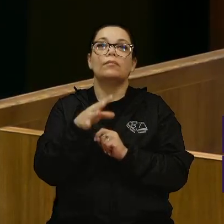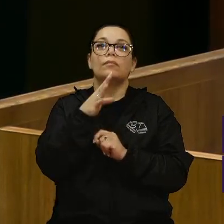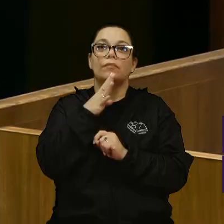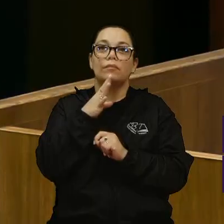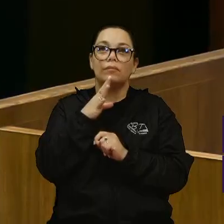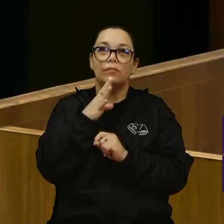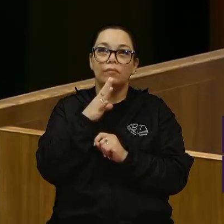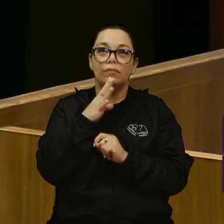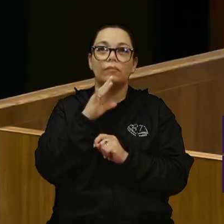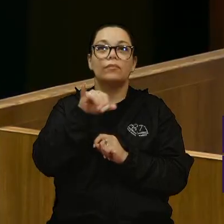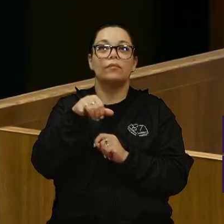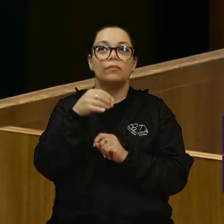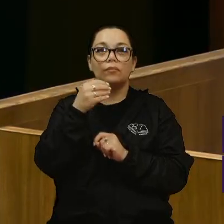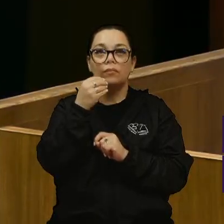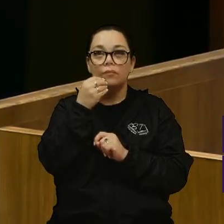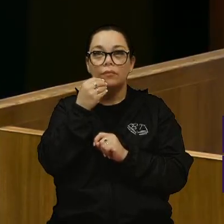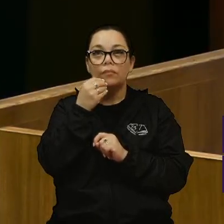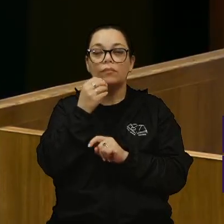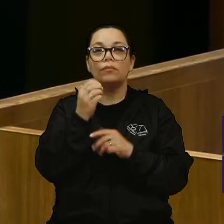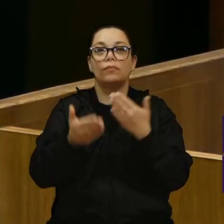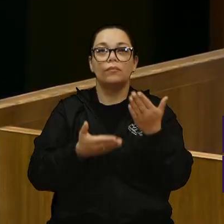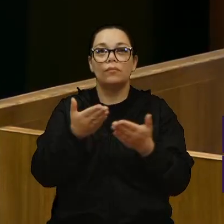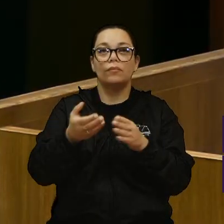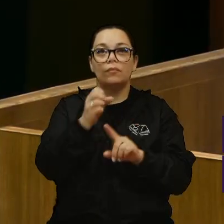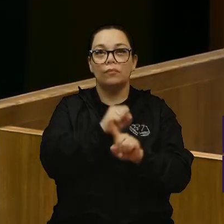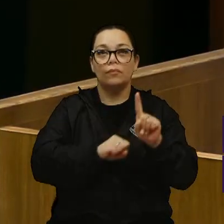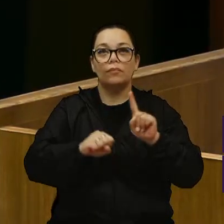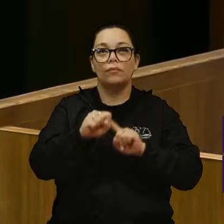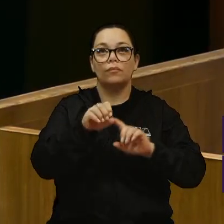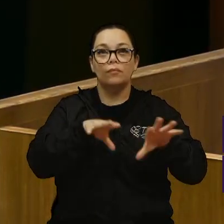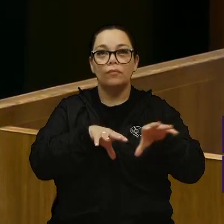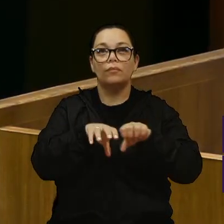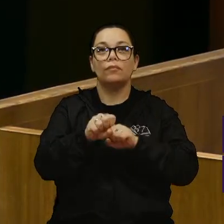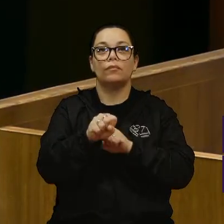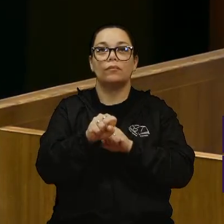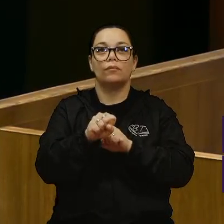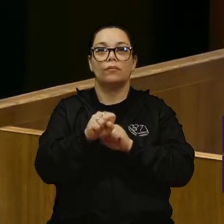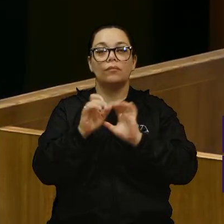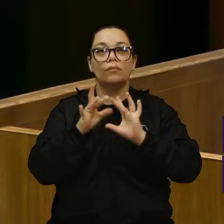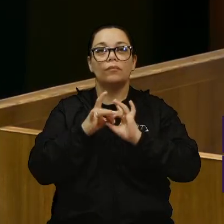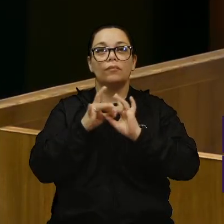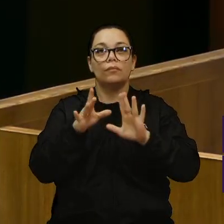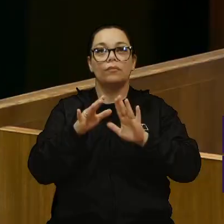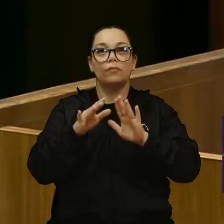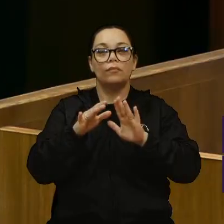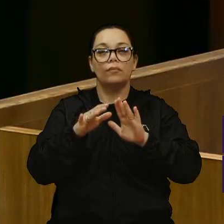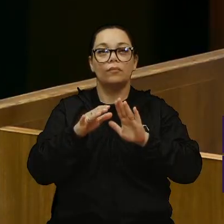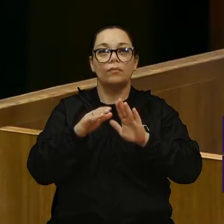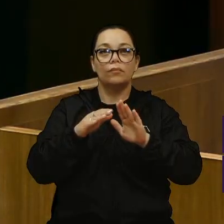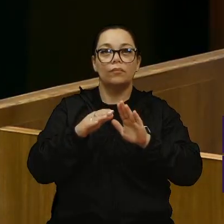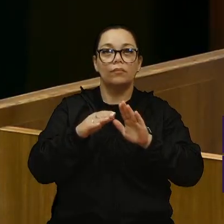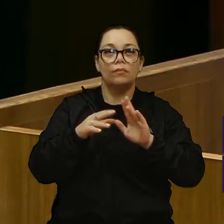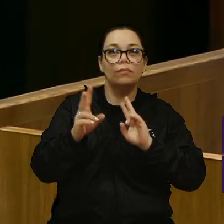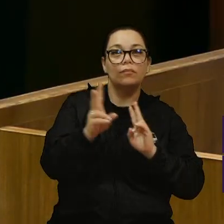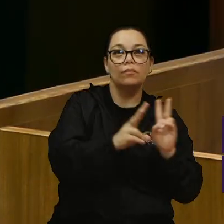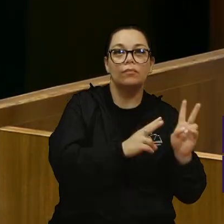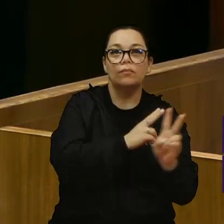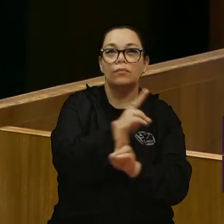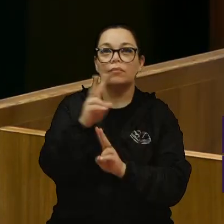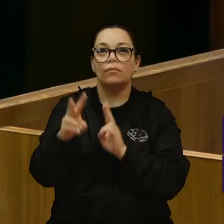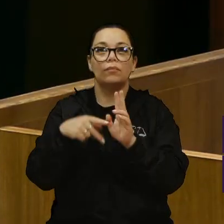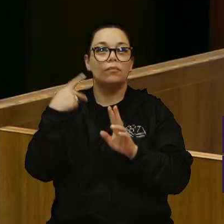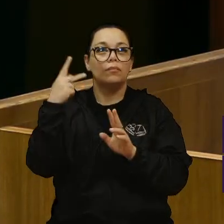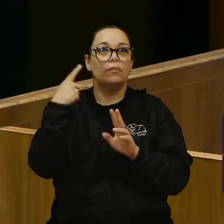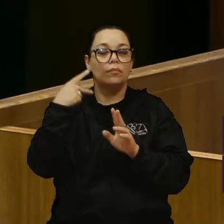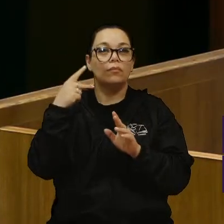Reconheço o privilégio de ser assistente social, a minha formação em serviço social que me permitiu transitar por tantas políticas